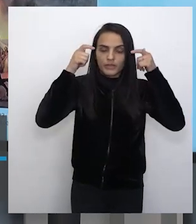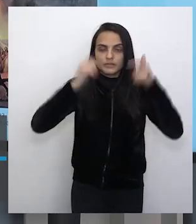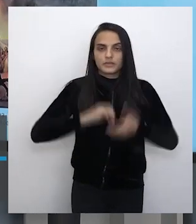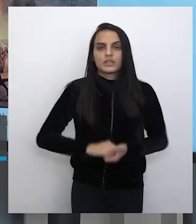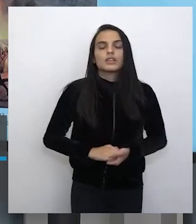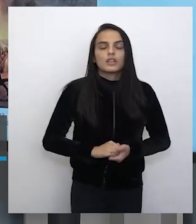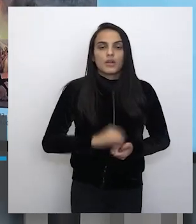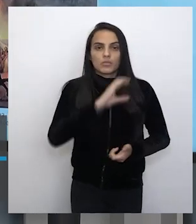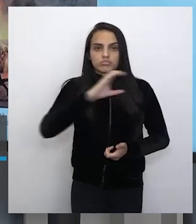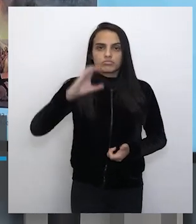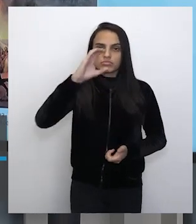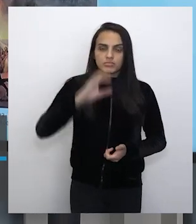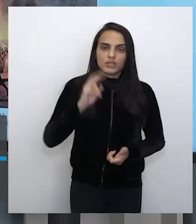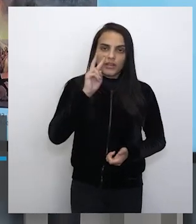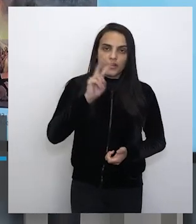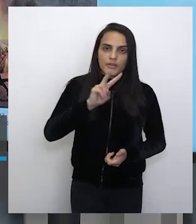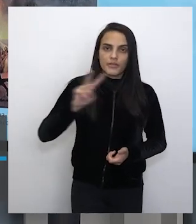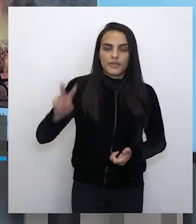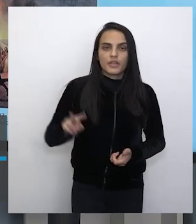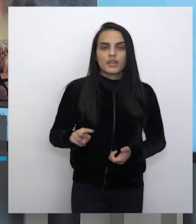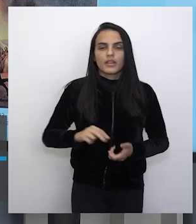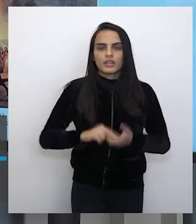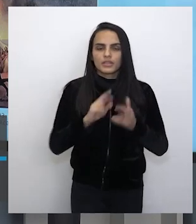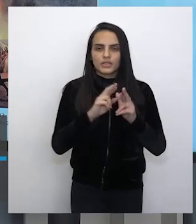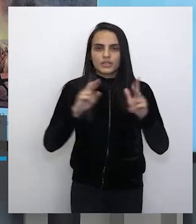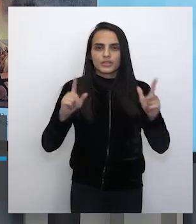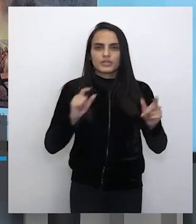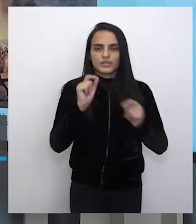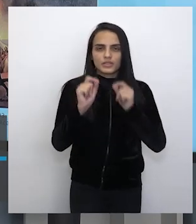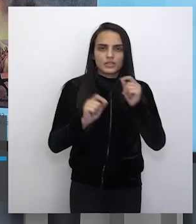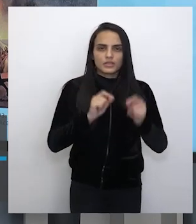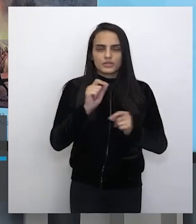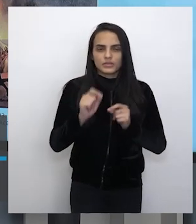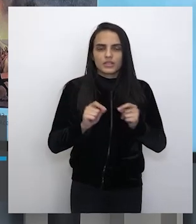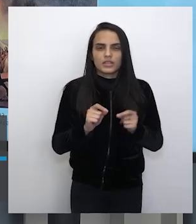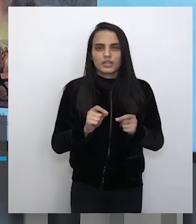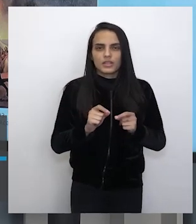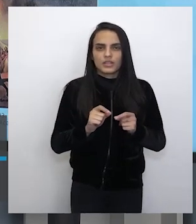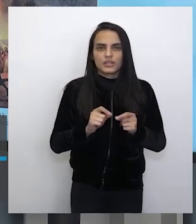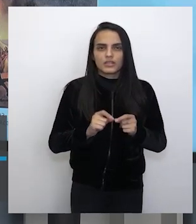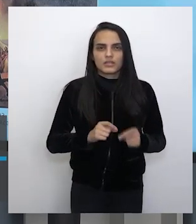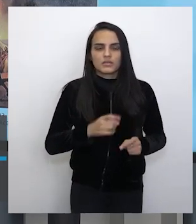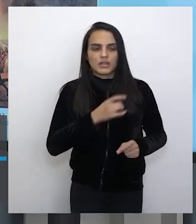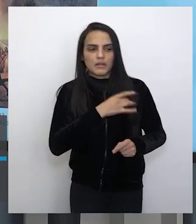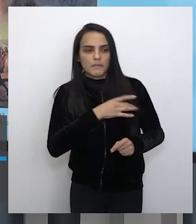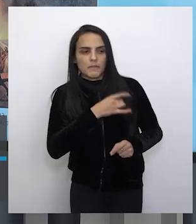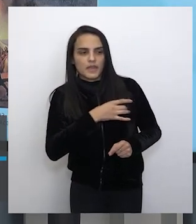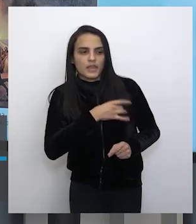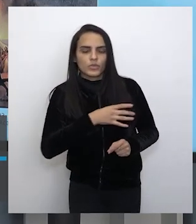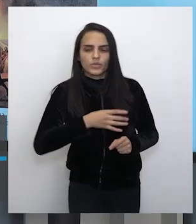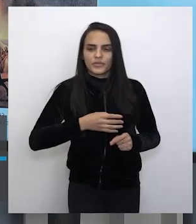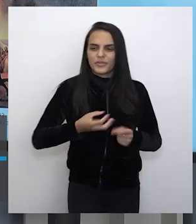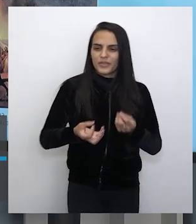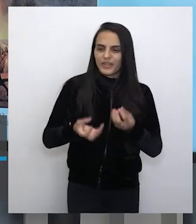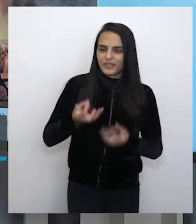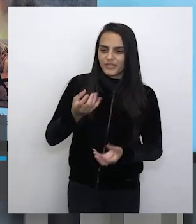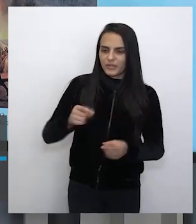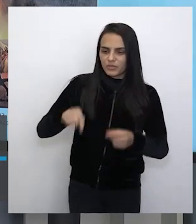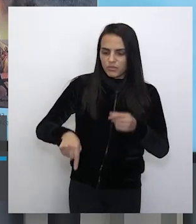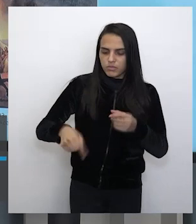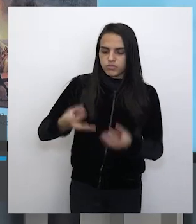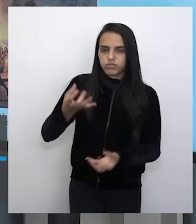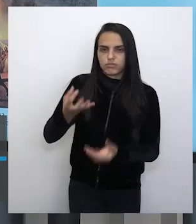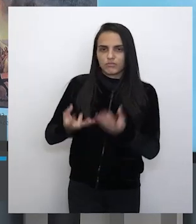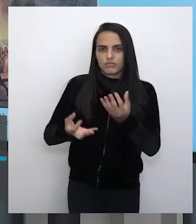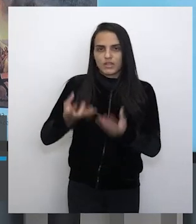ver uma forma diferente de angariar os fiéis e de fazer as pessoas temerem o inferno e temerem o seu poder. E como